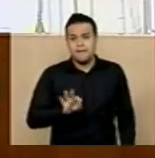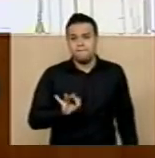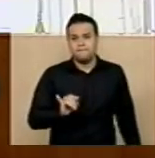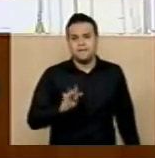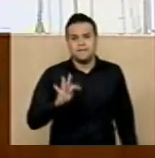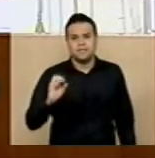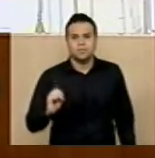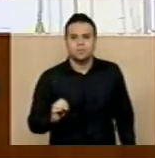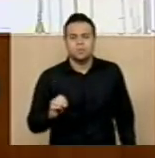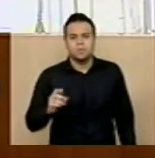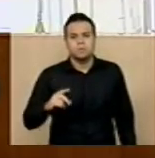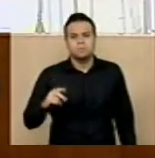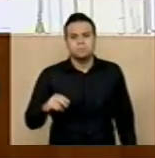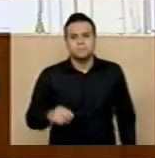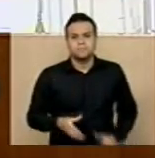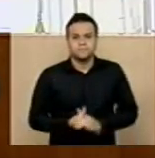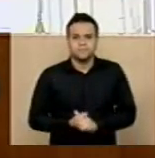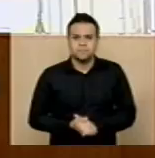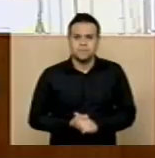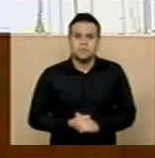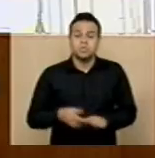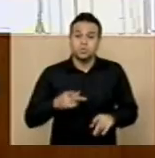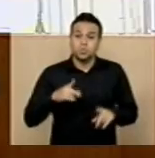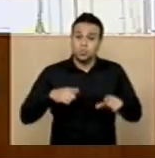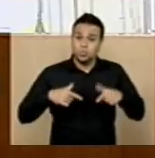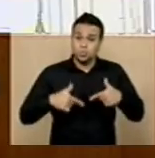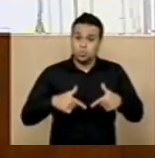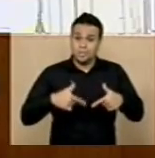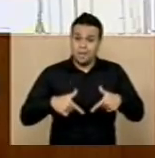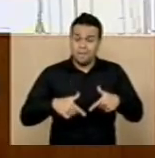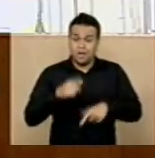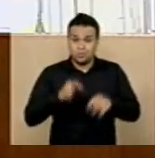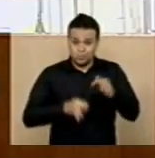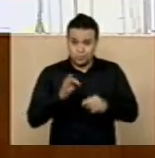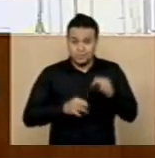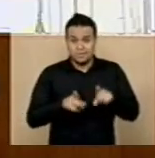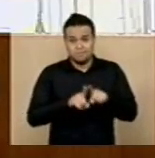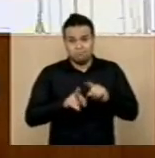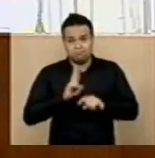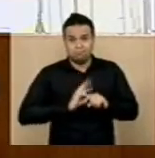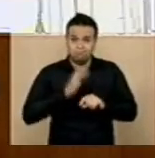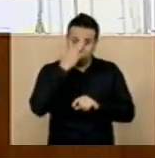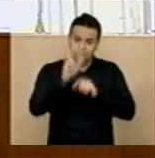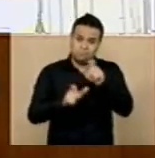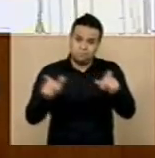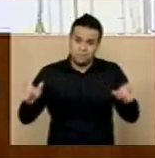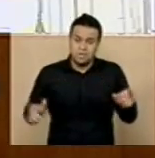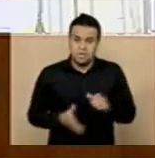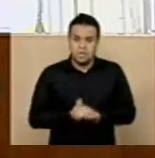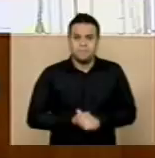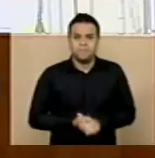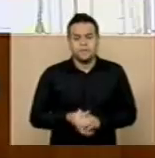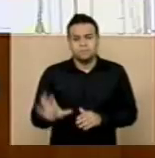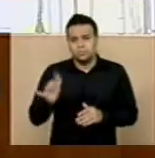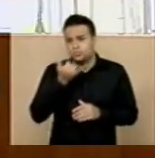para a perfeita compreensão da atuação dos juízes e dos efeitos de seus julgados. Então, considero, como disse, com as